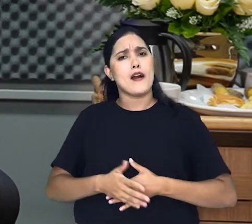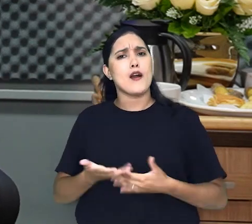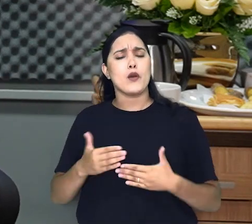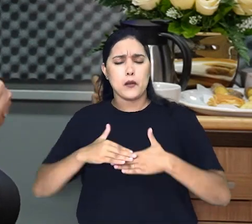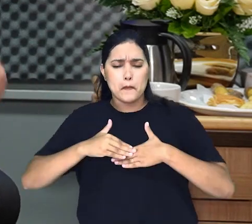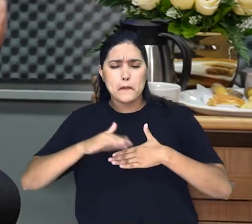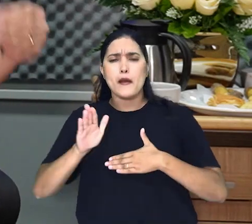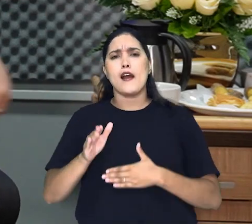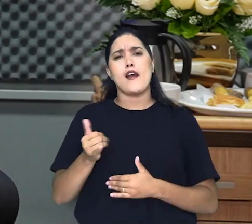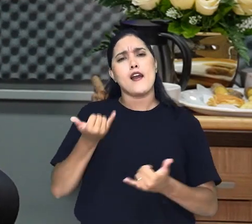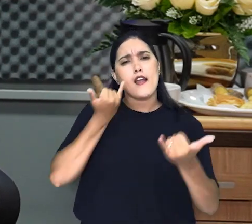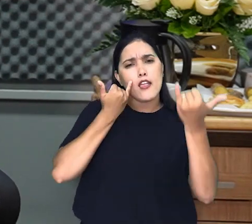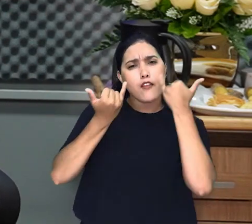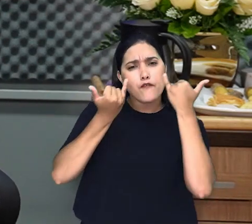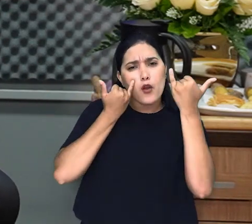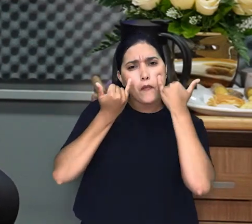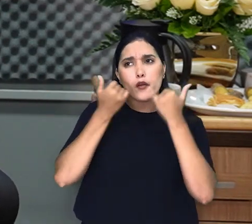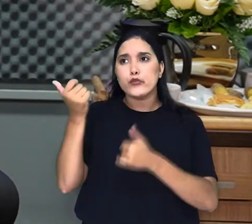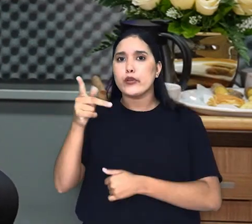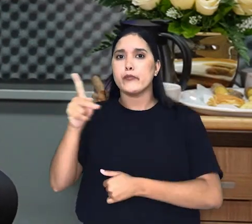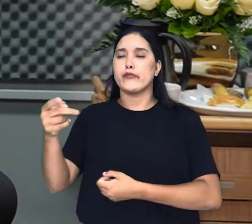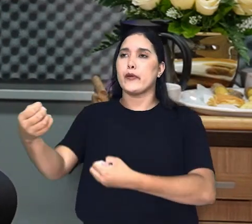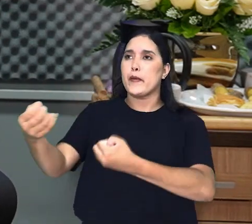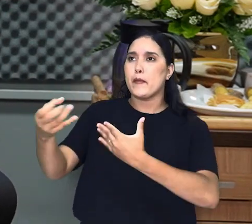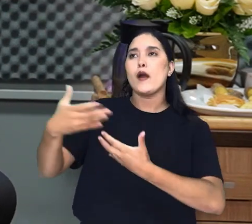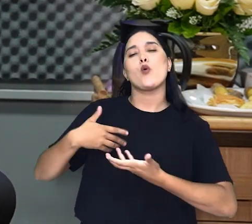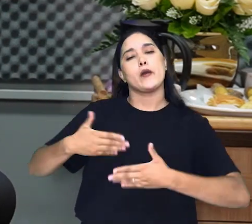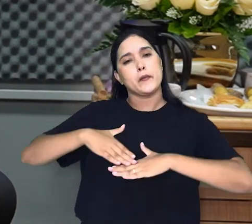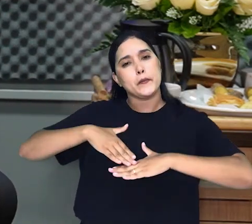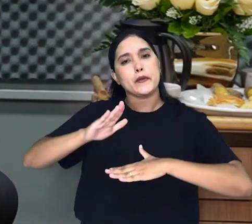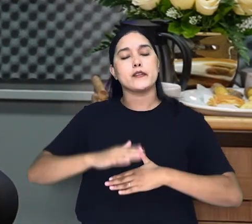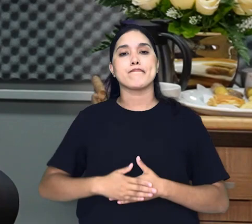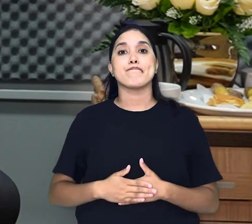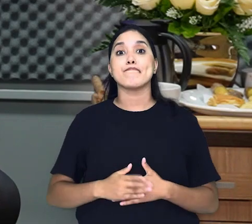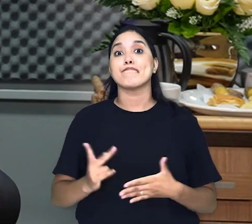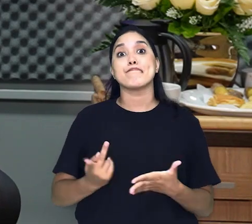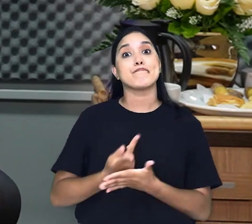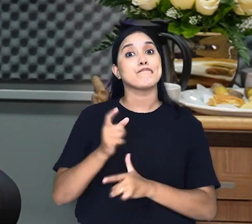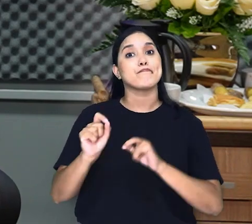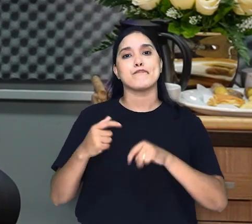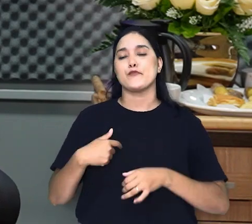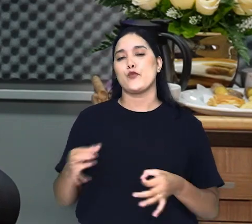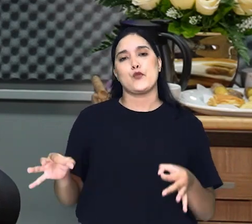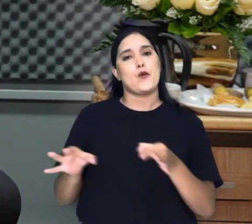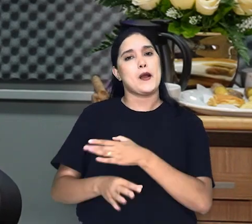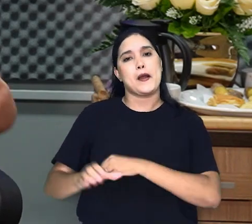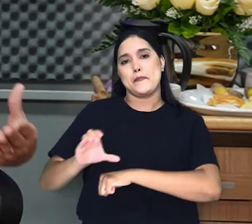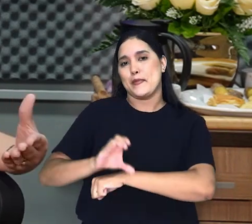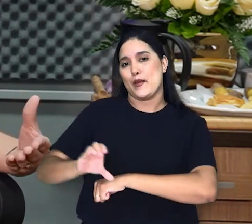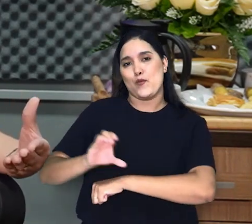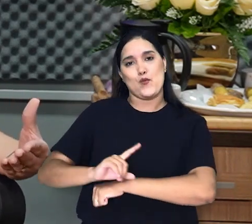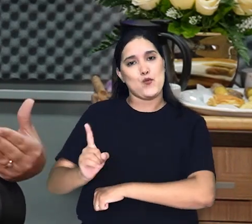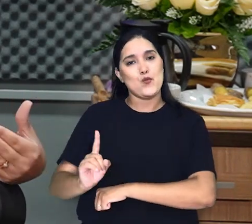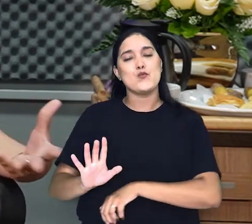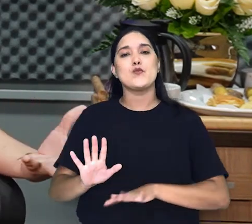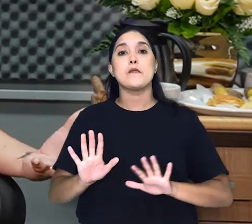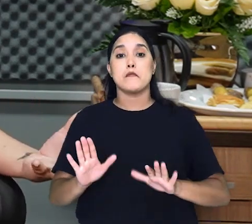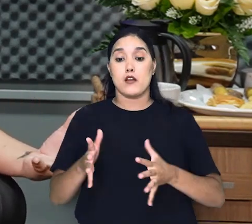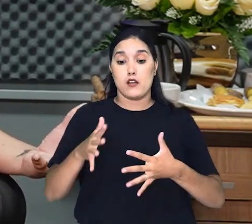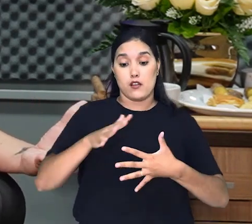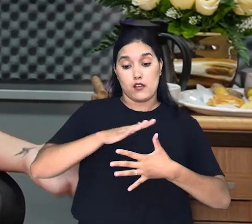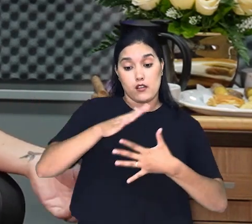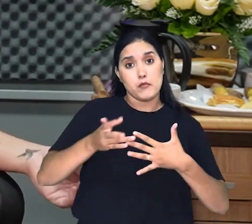curso, mas aí a Libras permaneceu dentro de mim, a curiosidade, aquela vontade. E eu falei, para onde é que eu vou, para onde é que eu começo? E eu fui